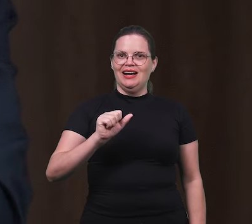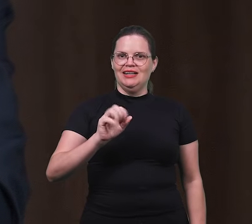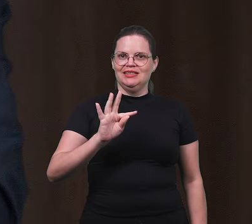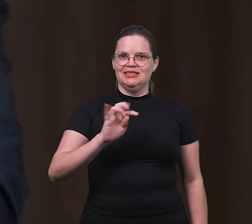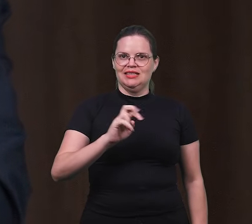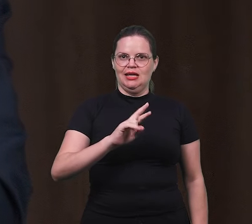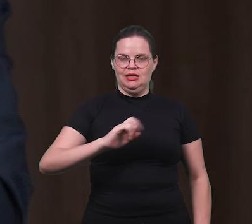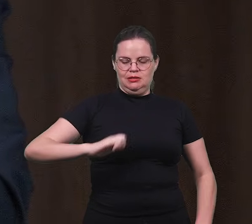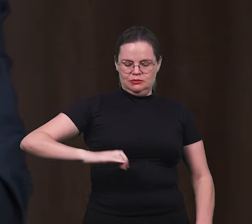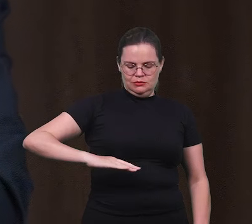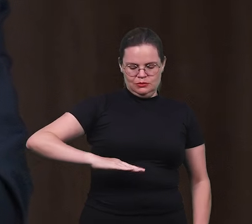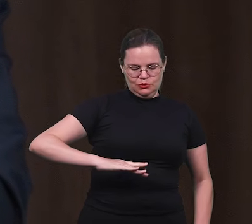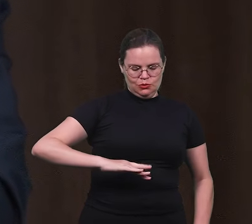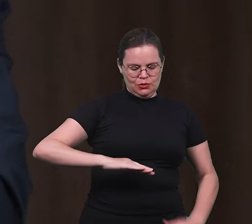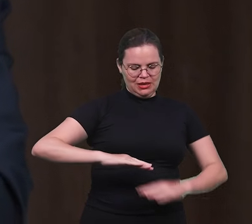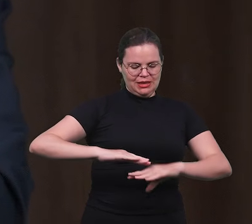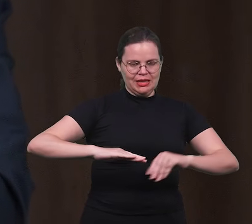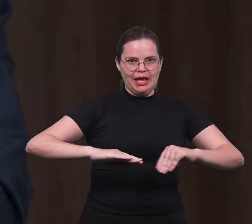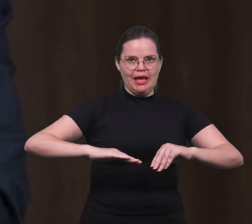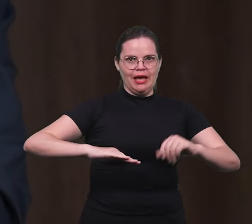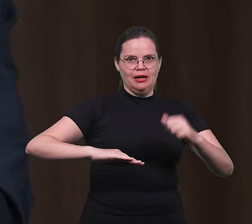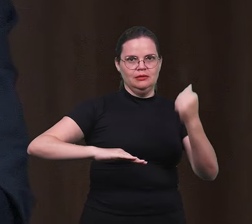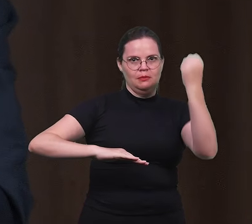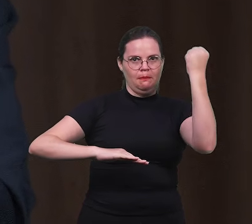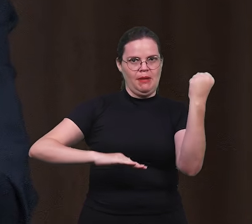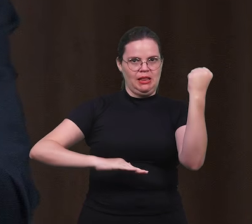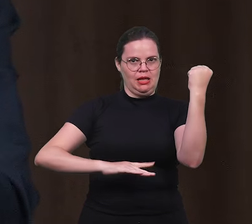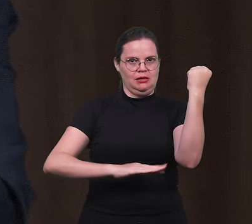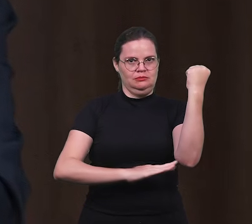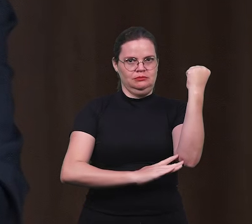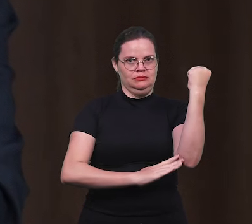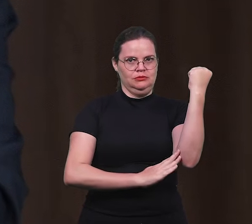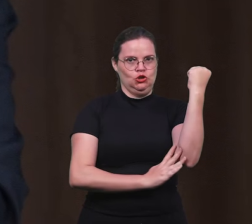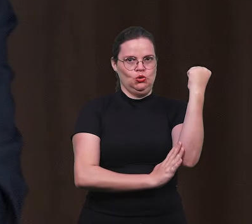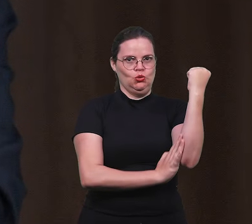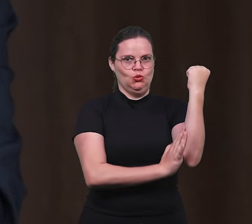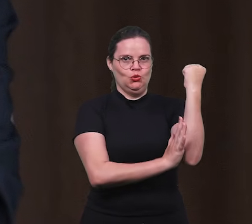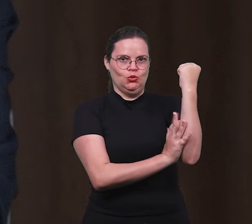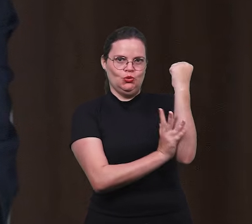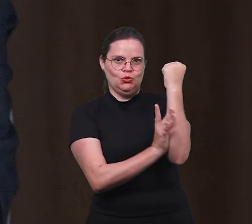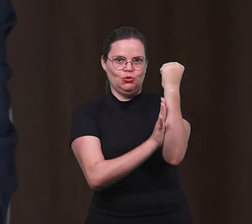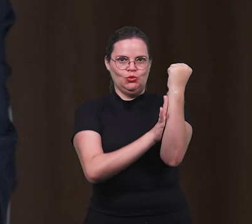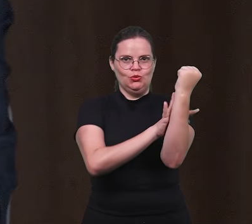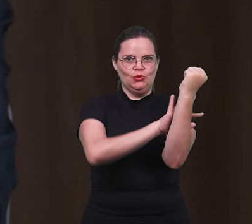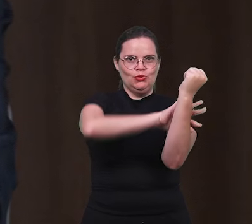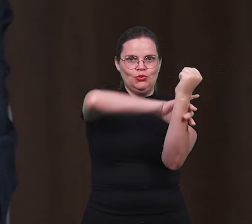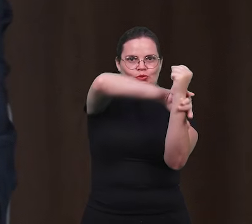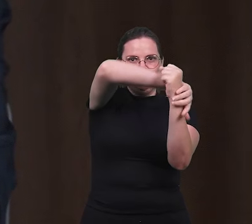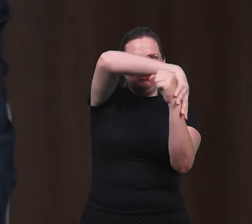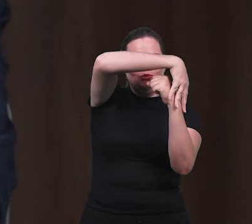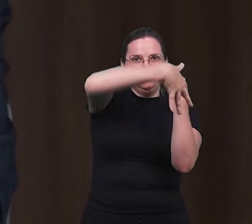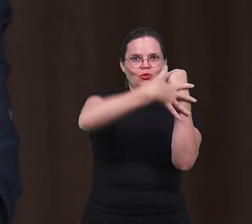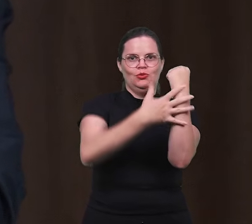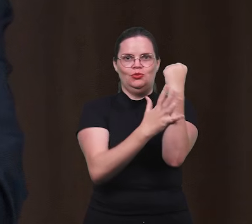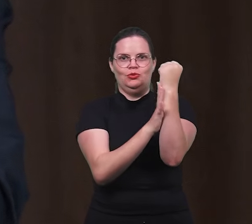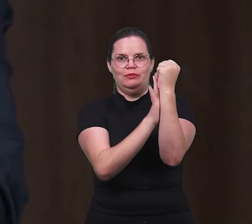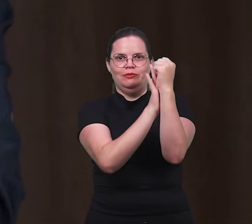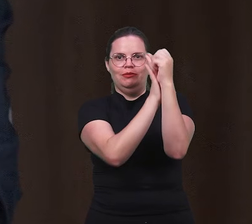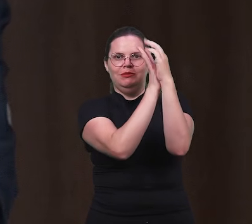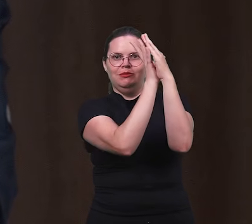ela vai desenvolver pela terra. Isso está falando da natureza humana, não está falando mal aqui da esposa,